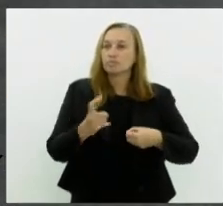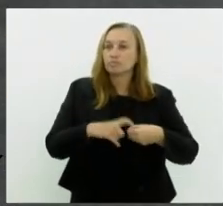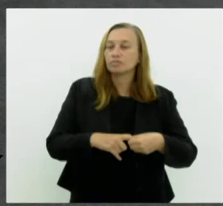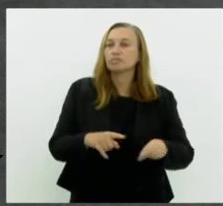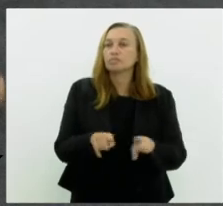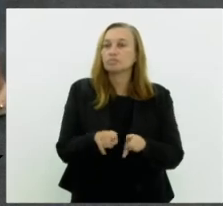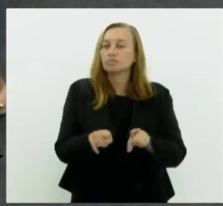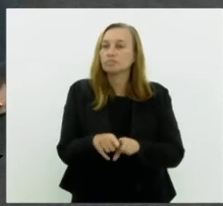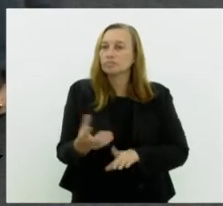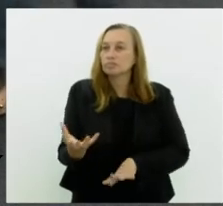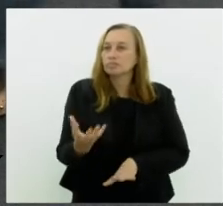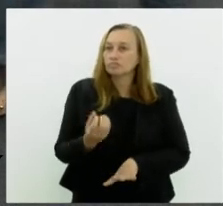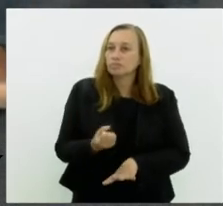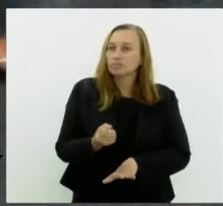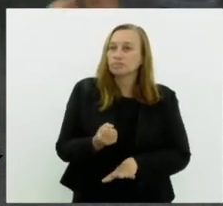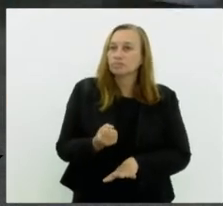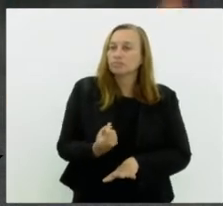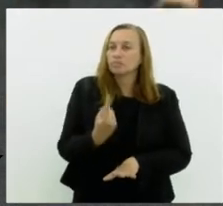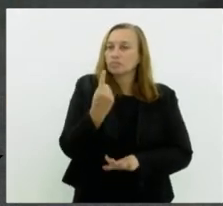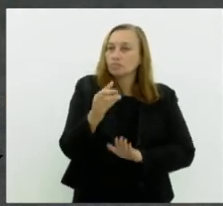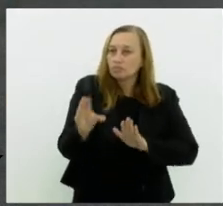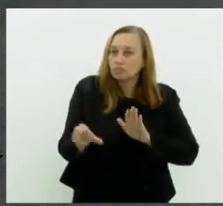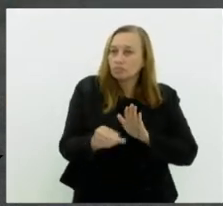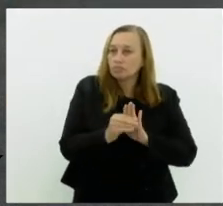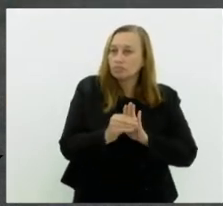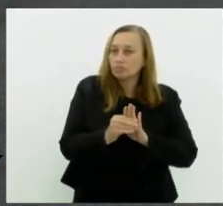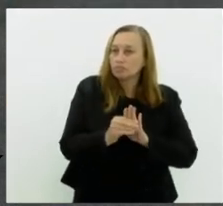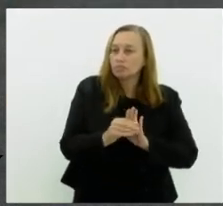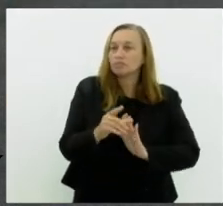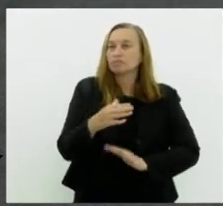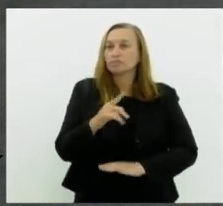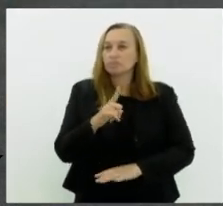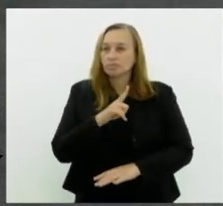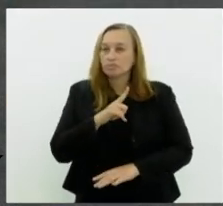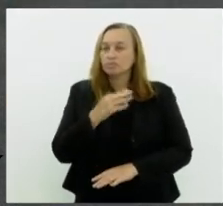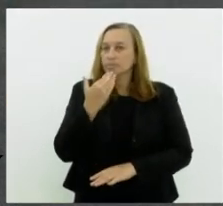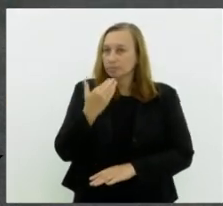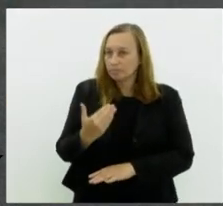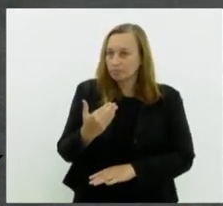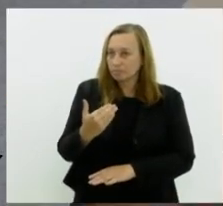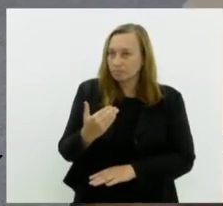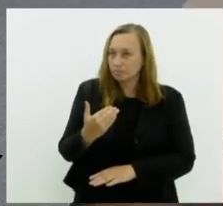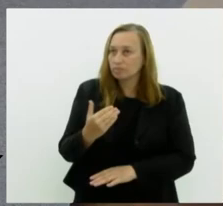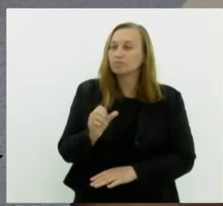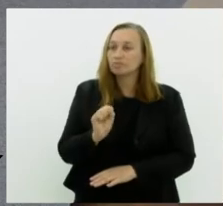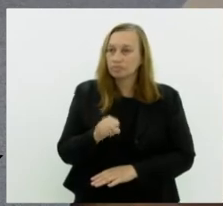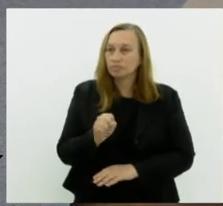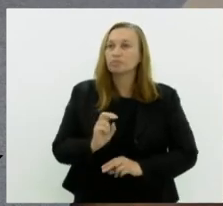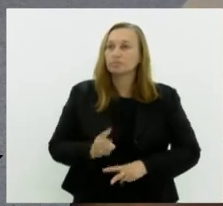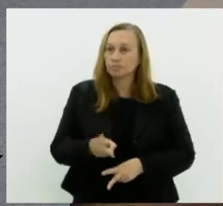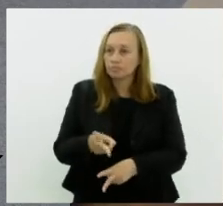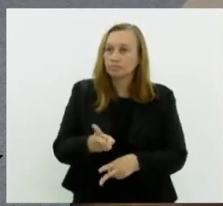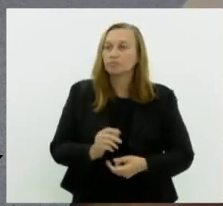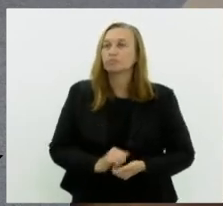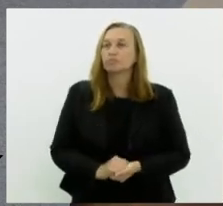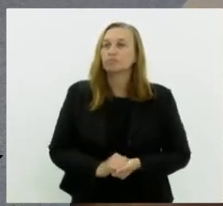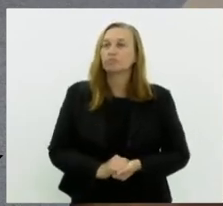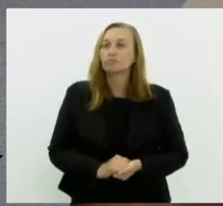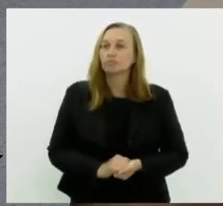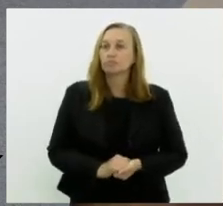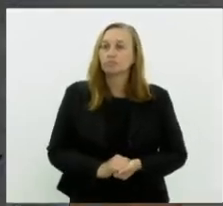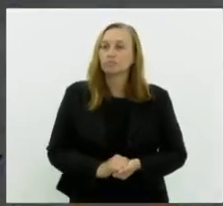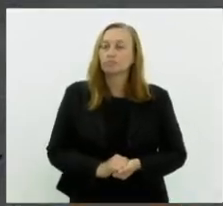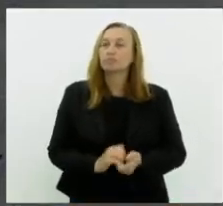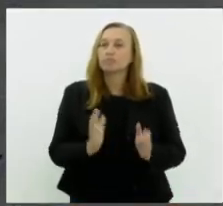absorveu uma emenda que eu tinha sugerido. Manteve isso.